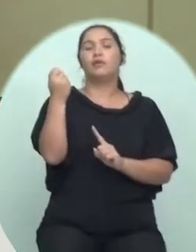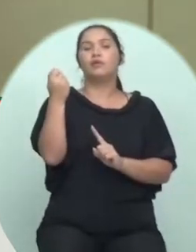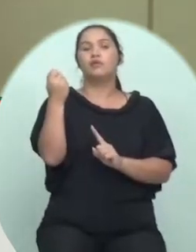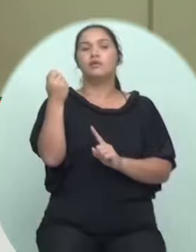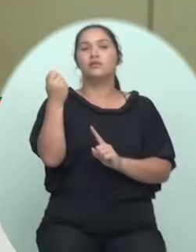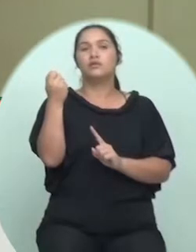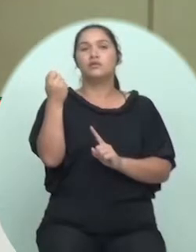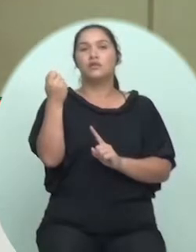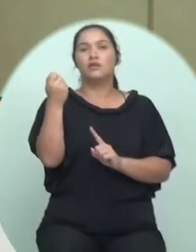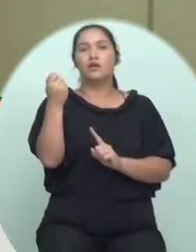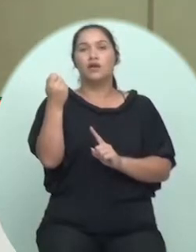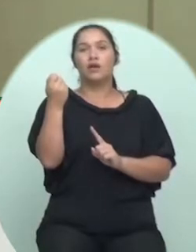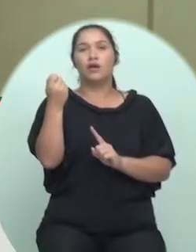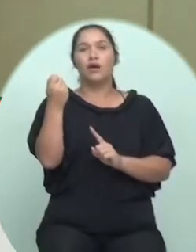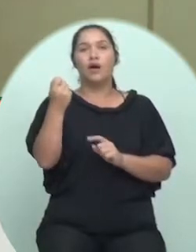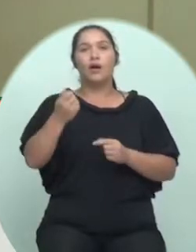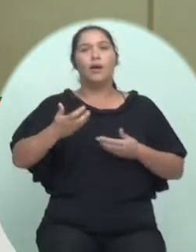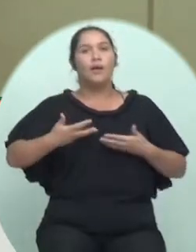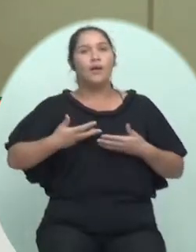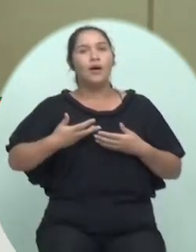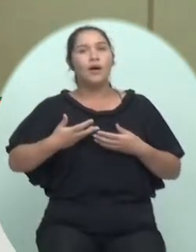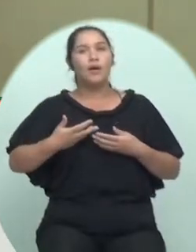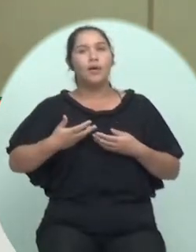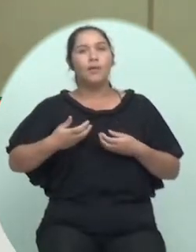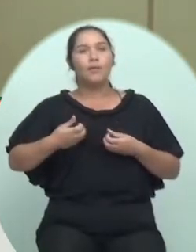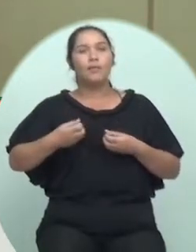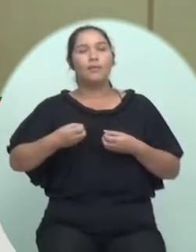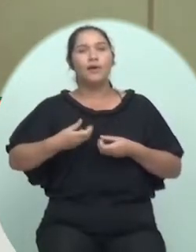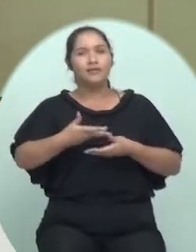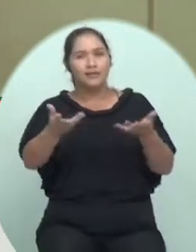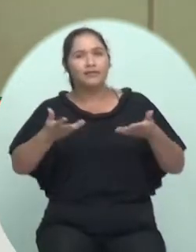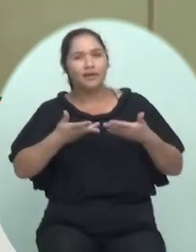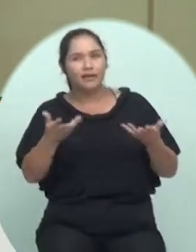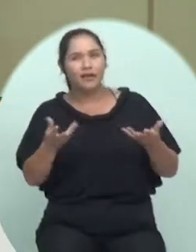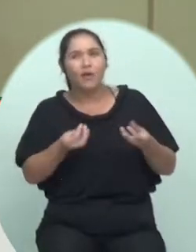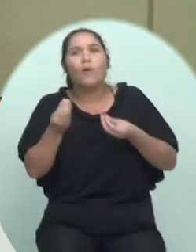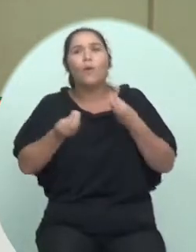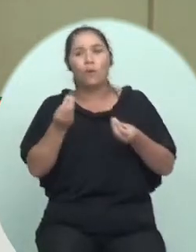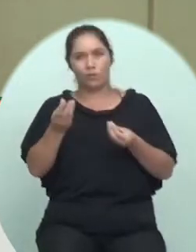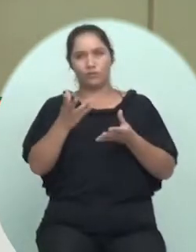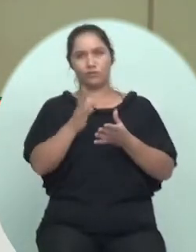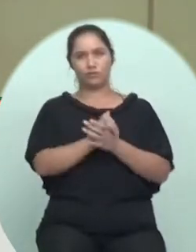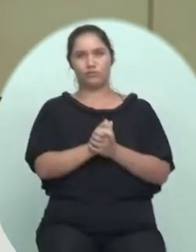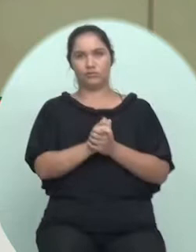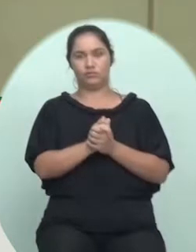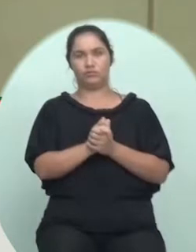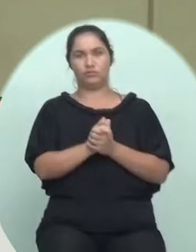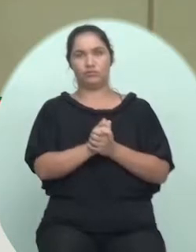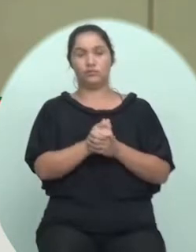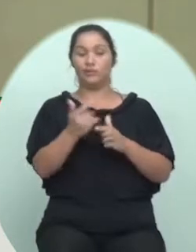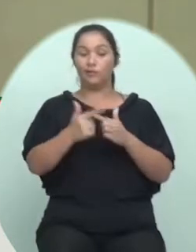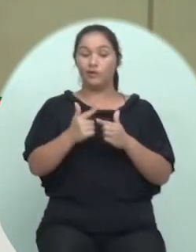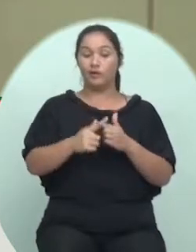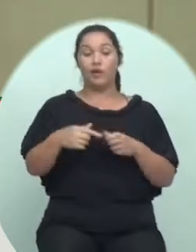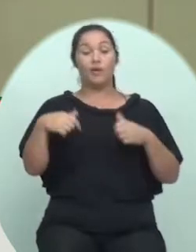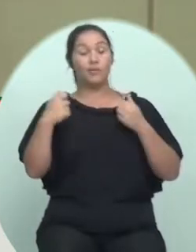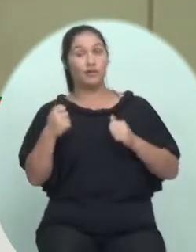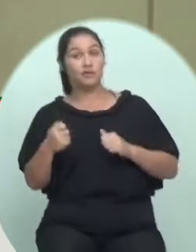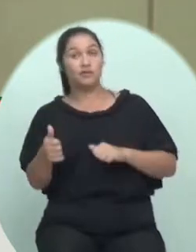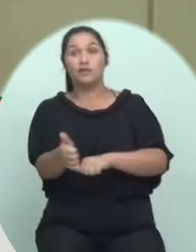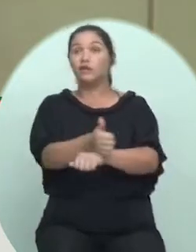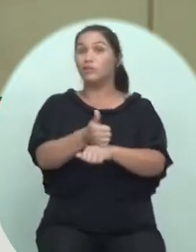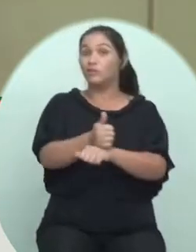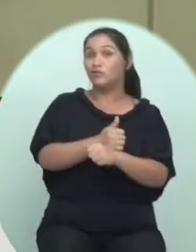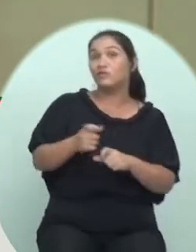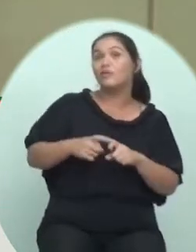esperar, a doença não avisa a hora que chega. E aí, de repente, ele precisa de um profissional médico lá no posto de saúde dele e esse